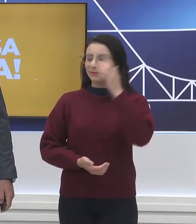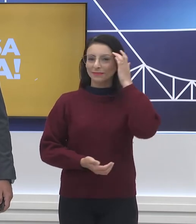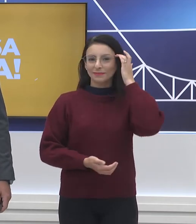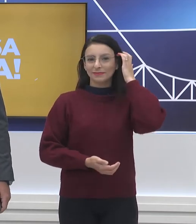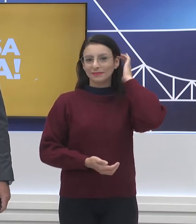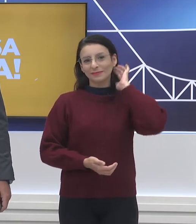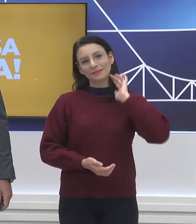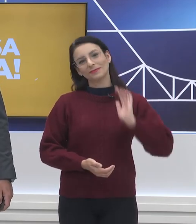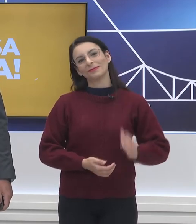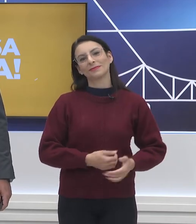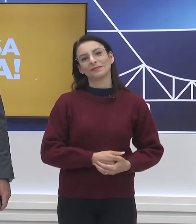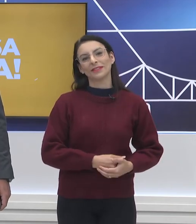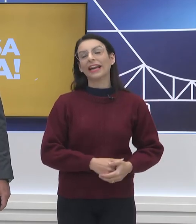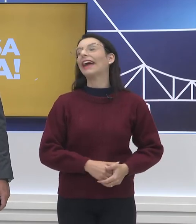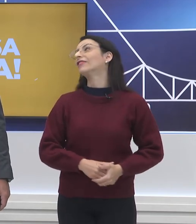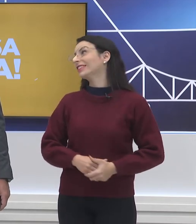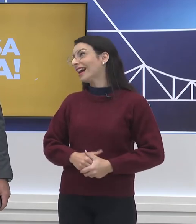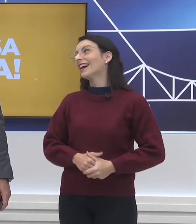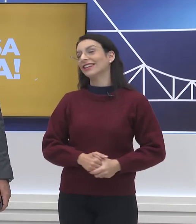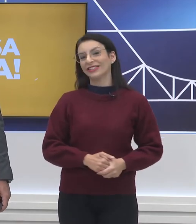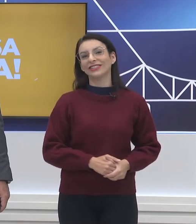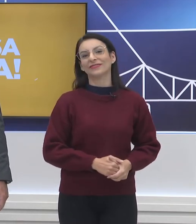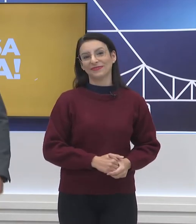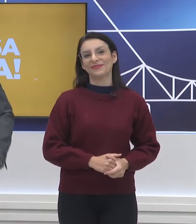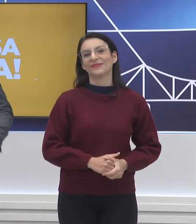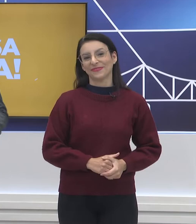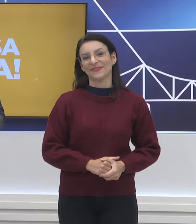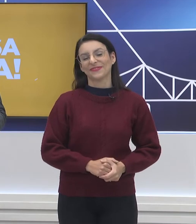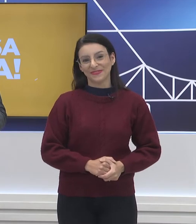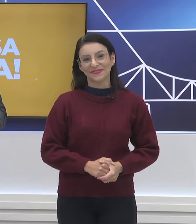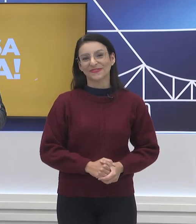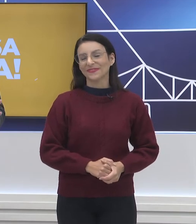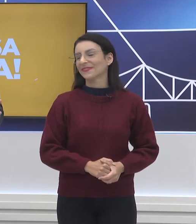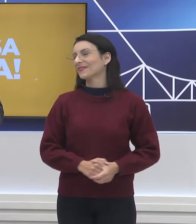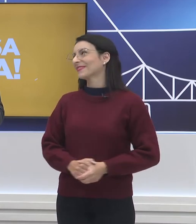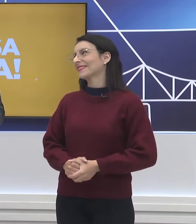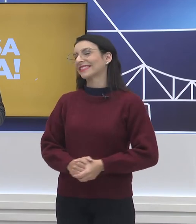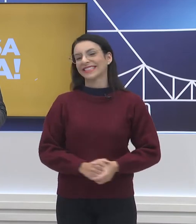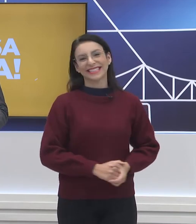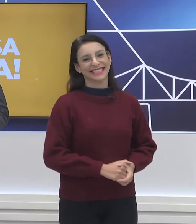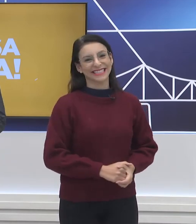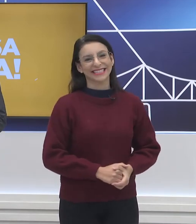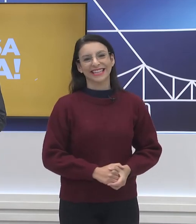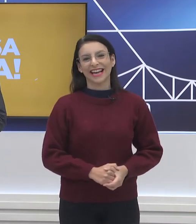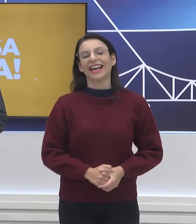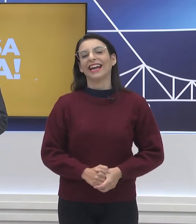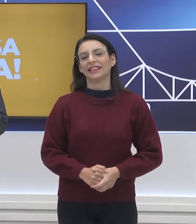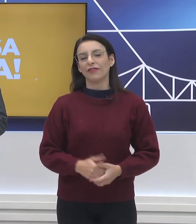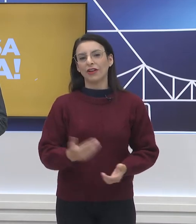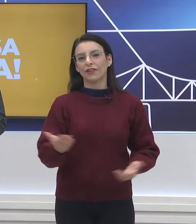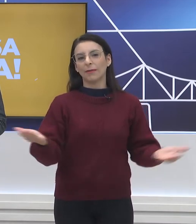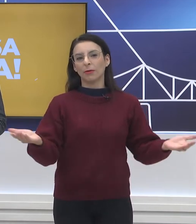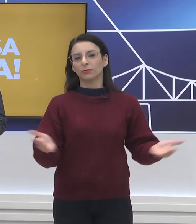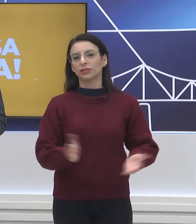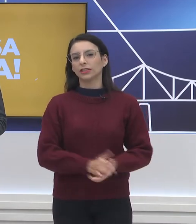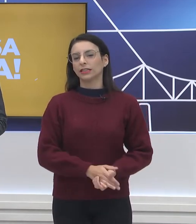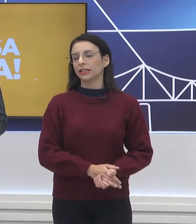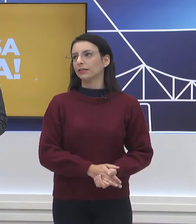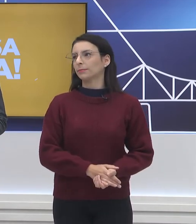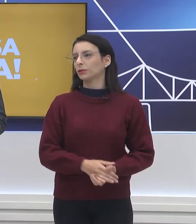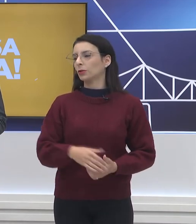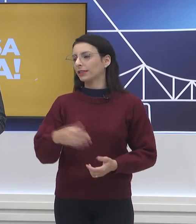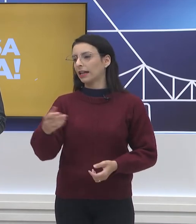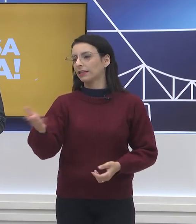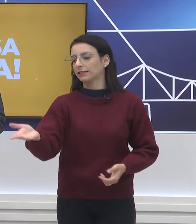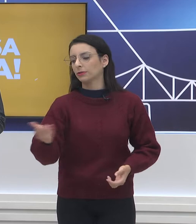tá acompanhando a reprise. É já verdade. Trabalhou, já tá de boa no sofazão. Ô, coisa boa, hein? É até feio falar bom dia, né?